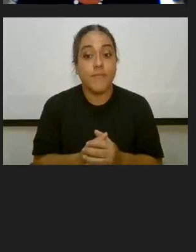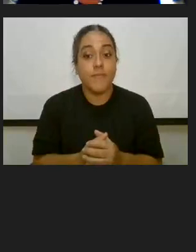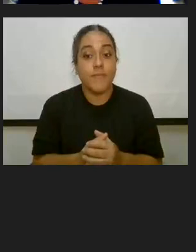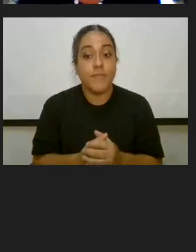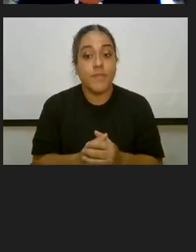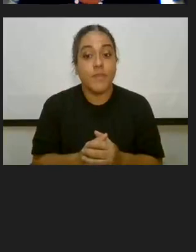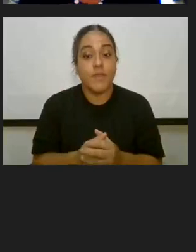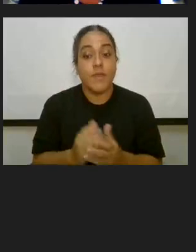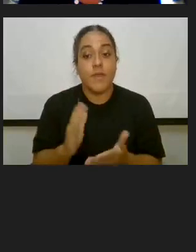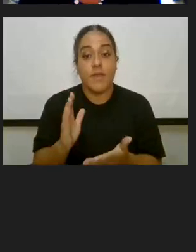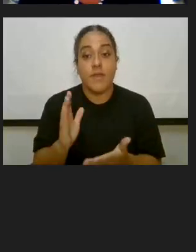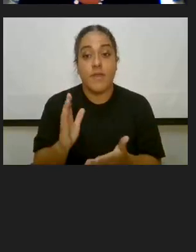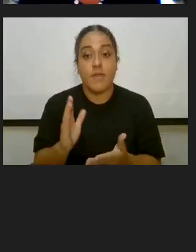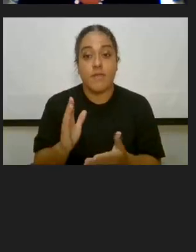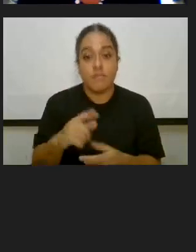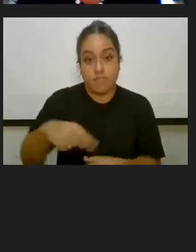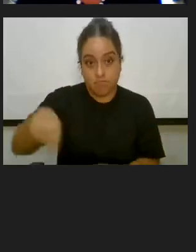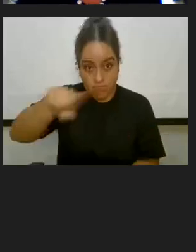Vocês, enquanto